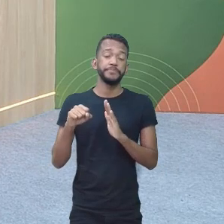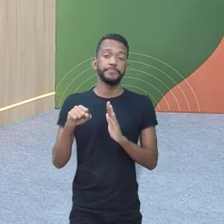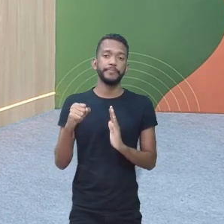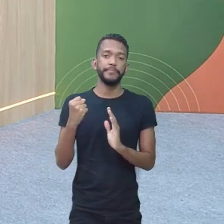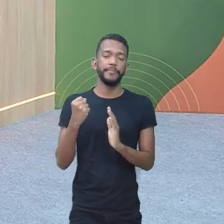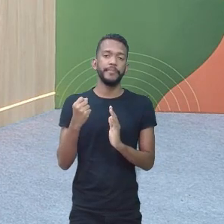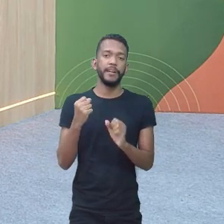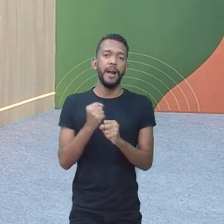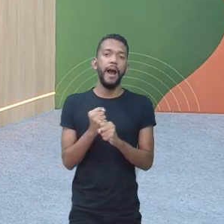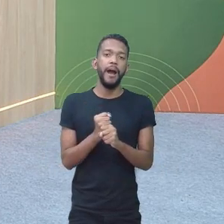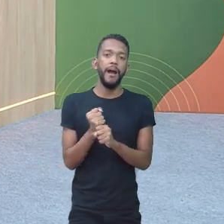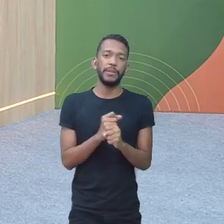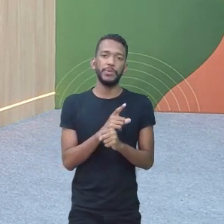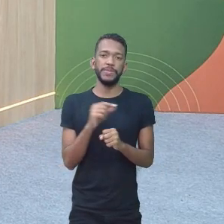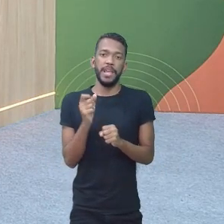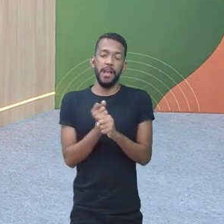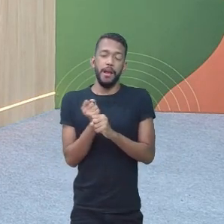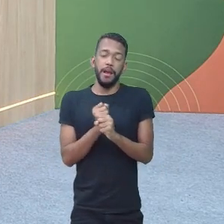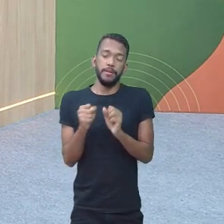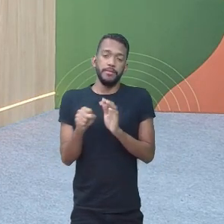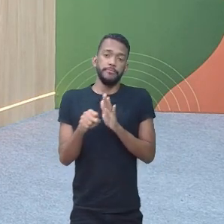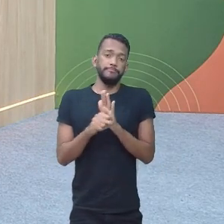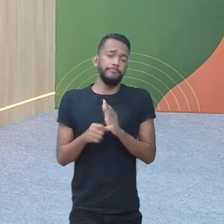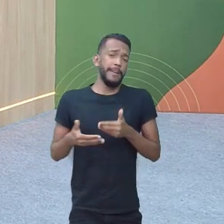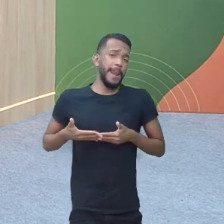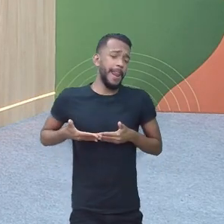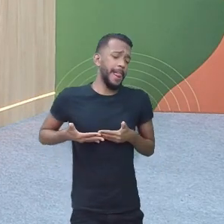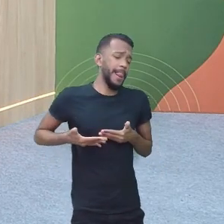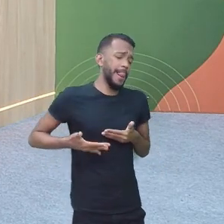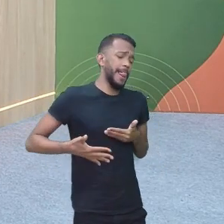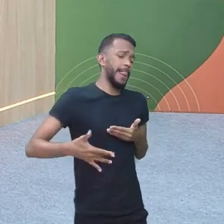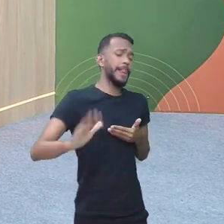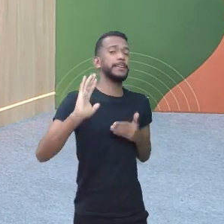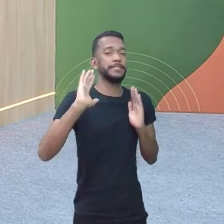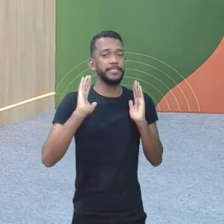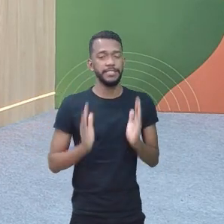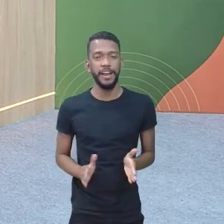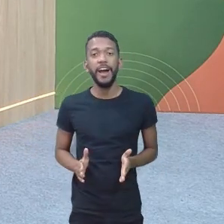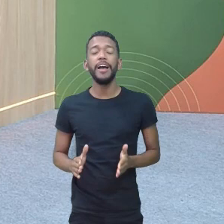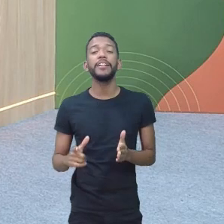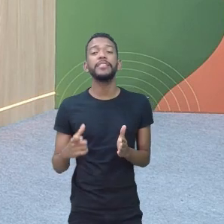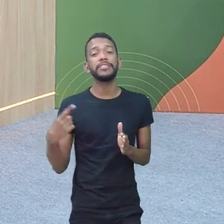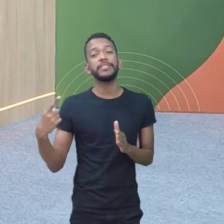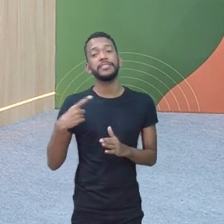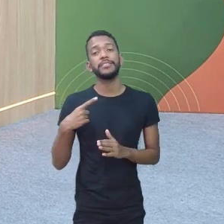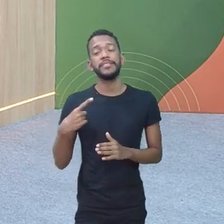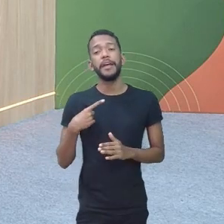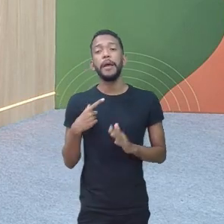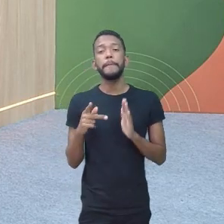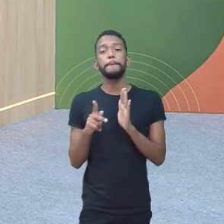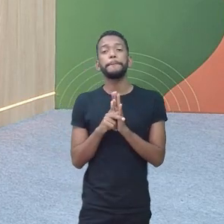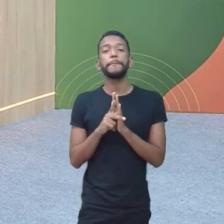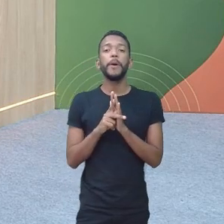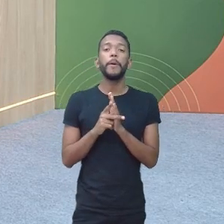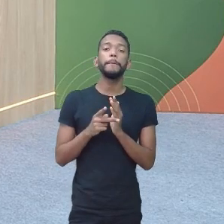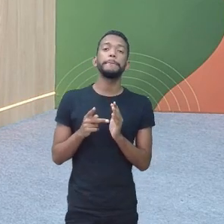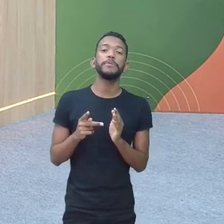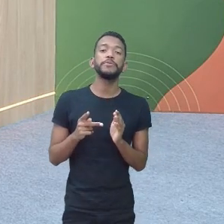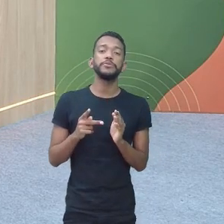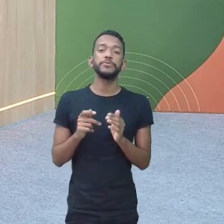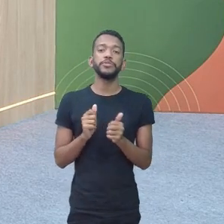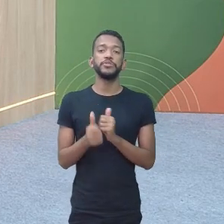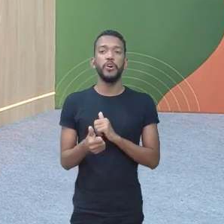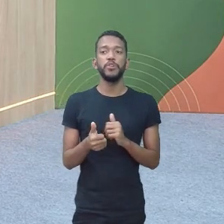né? Justamente por conta dessa mitologia em volta dos Jogos Olímpicos,